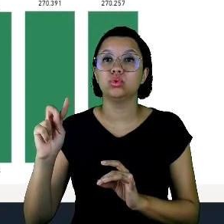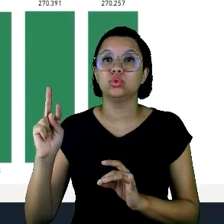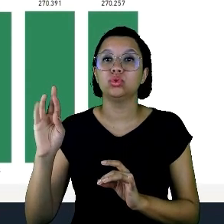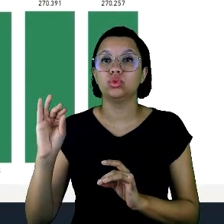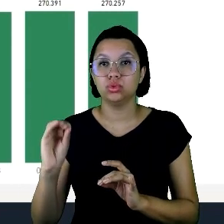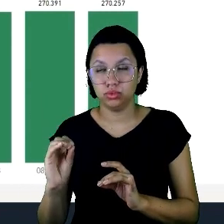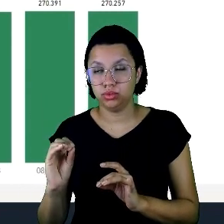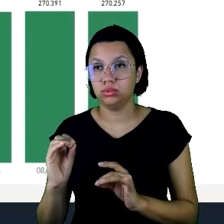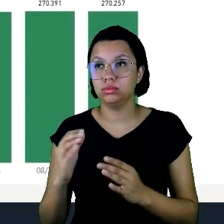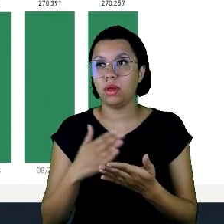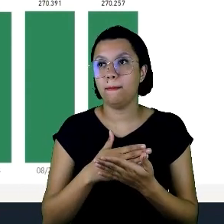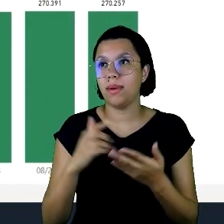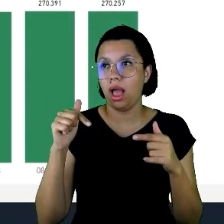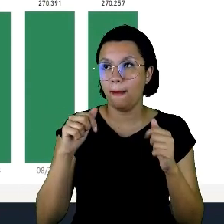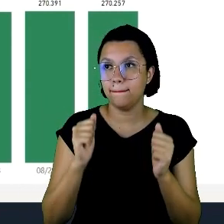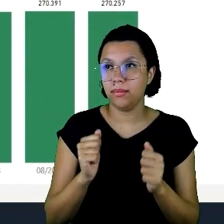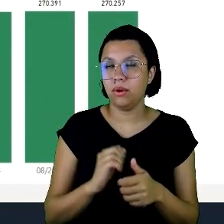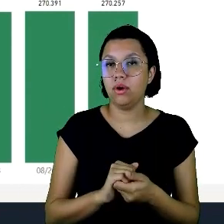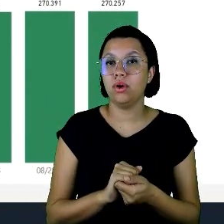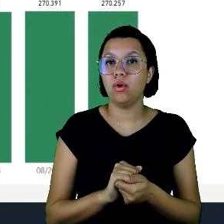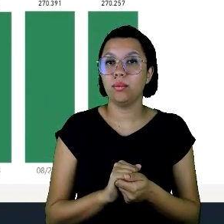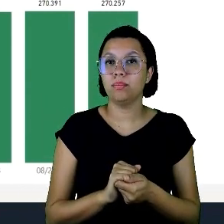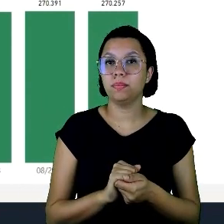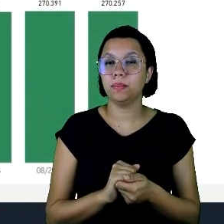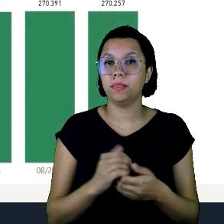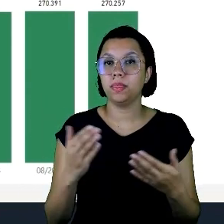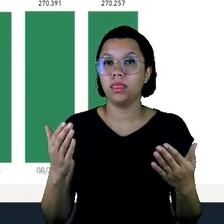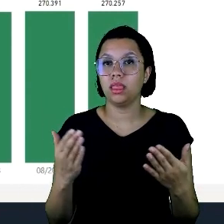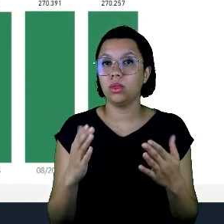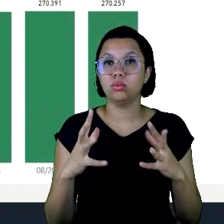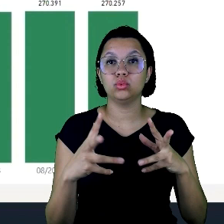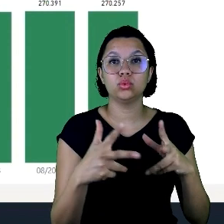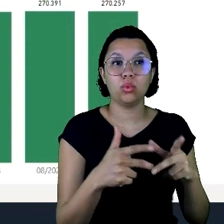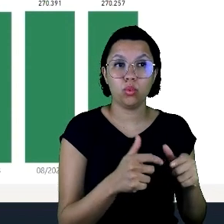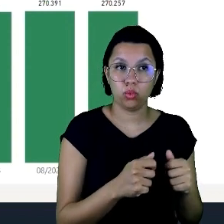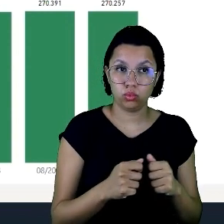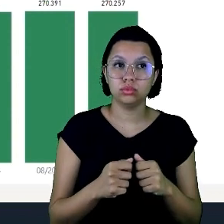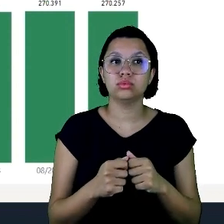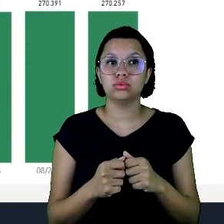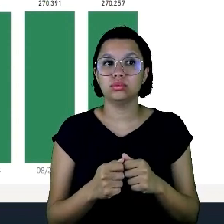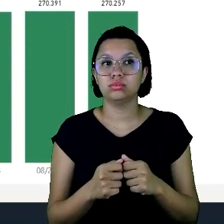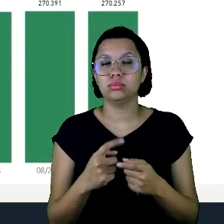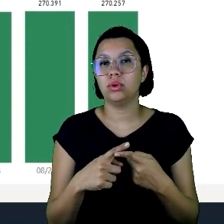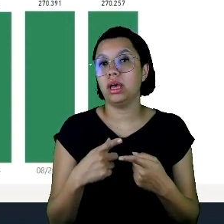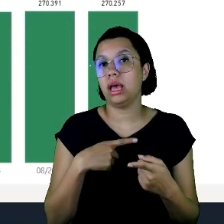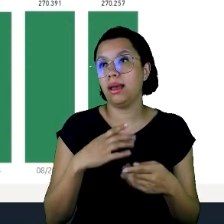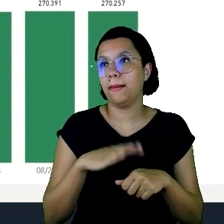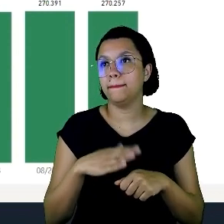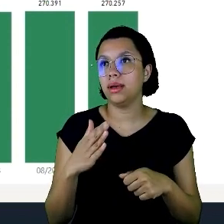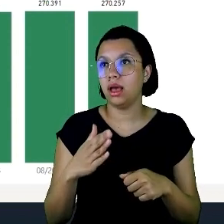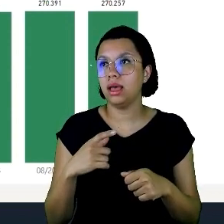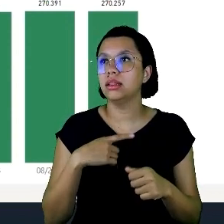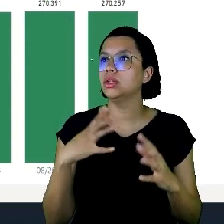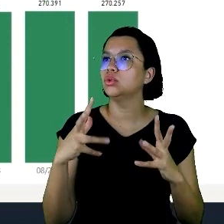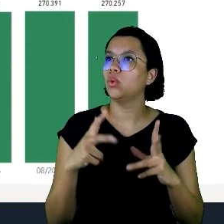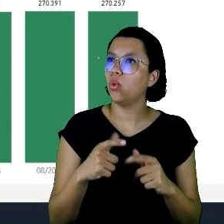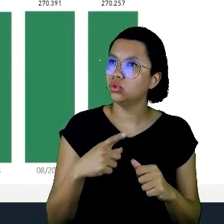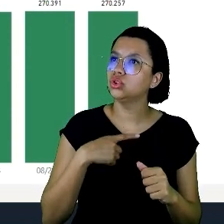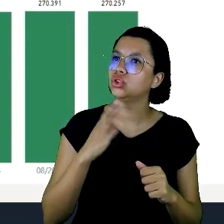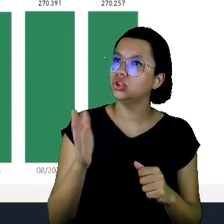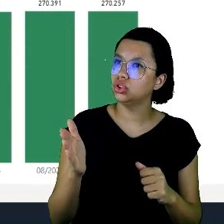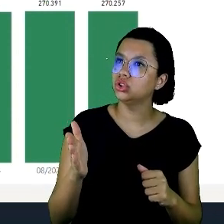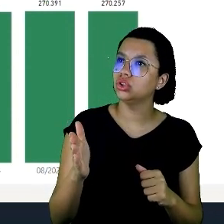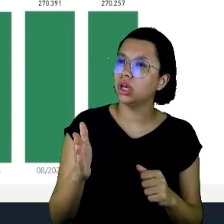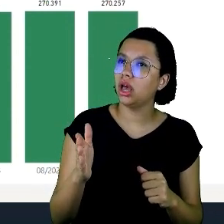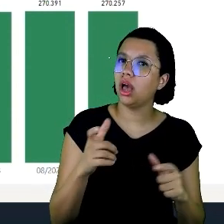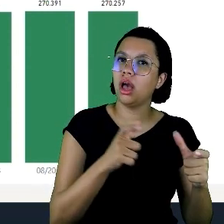partir daqui, nós podemos filtrar. Eu vou passar em todos aqui no acervo, como tem mais. Então, tem todos que